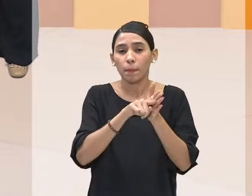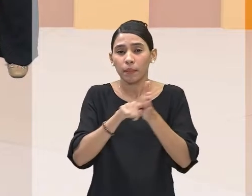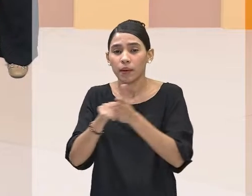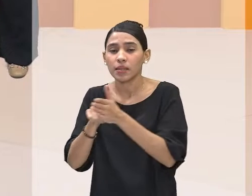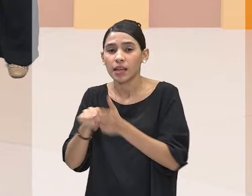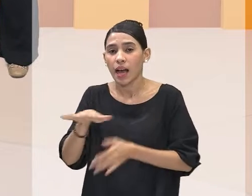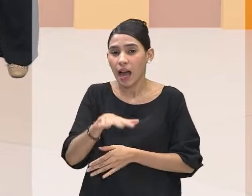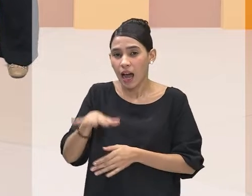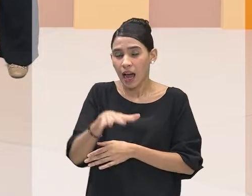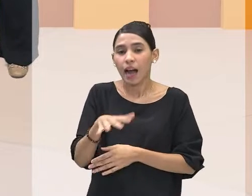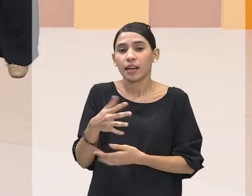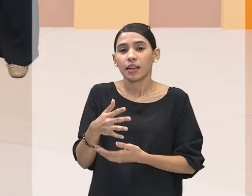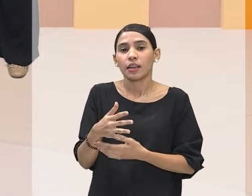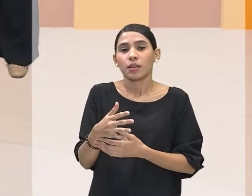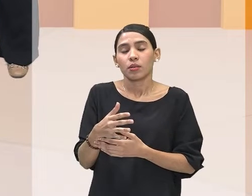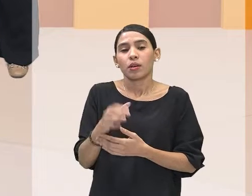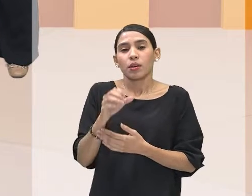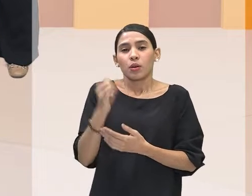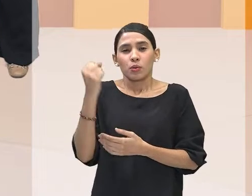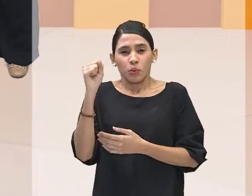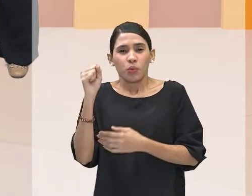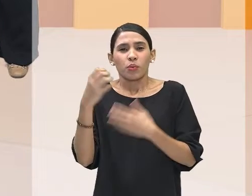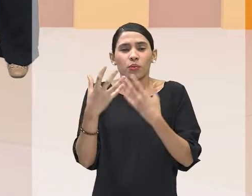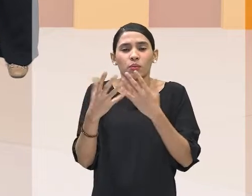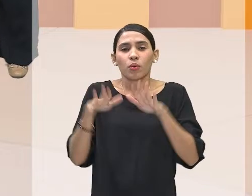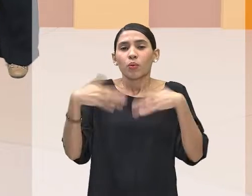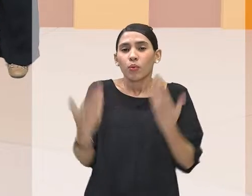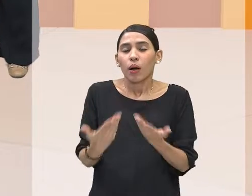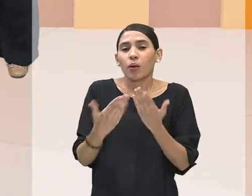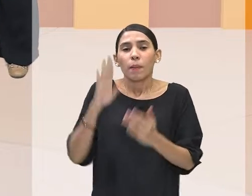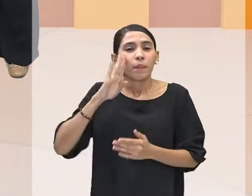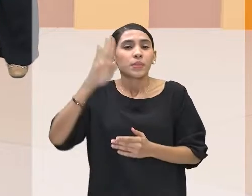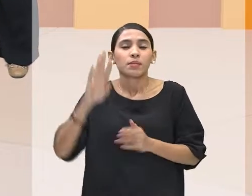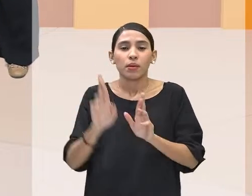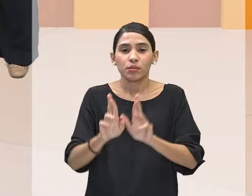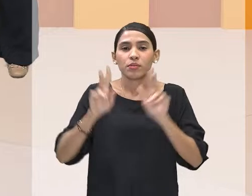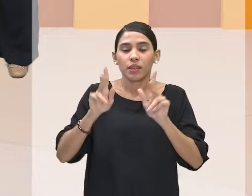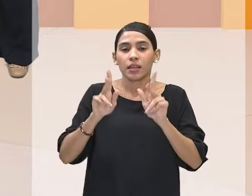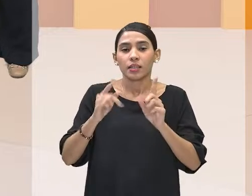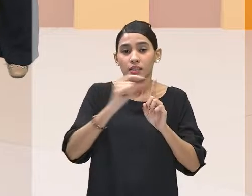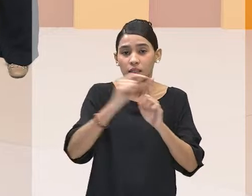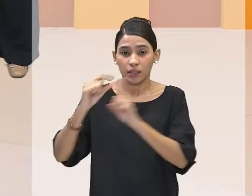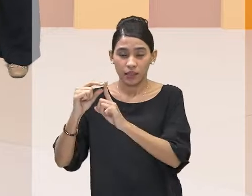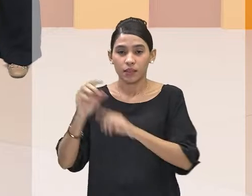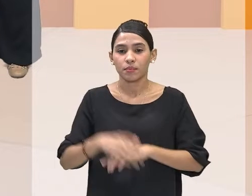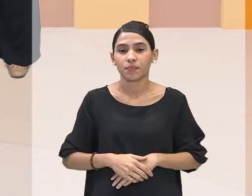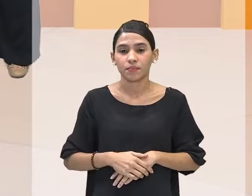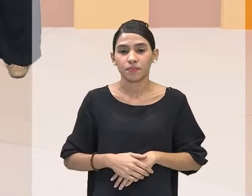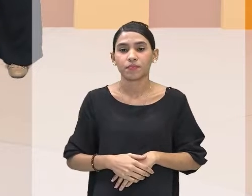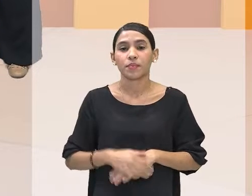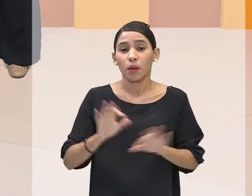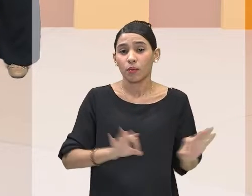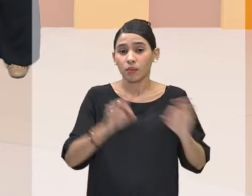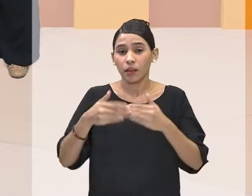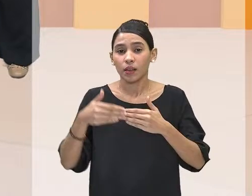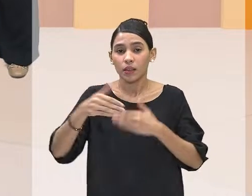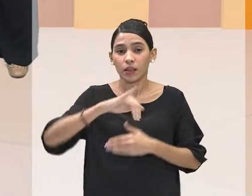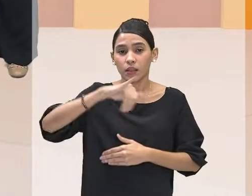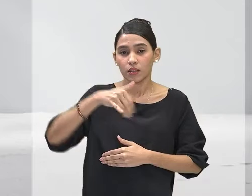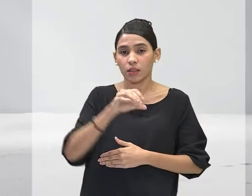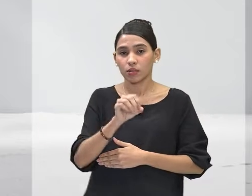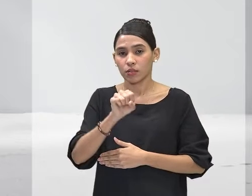sociologia para verificar qual é essa principal diferença entre os termos. Então vamos lá acompanhar o professor